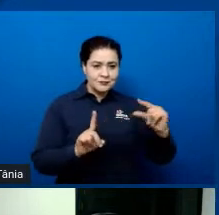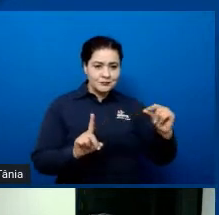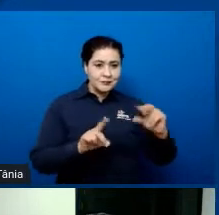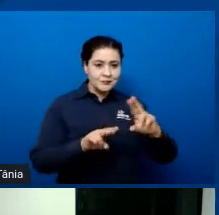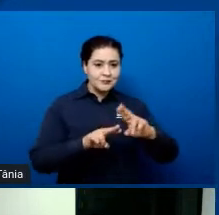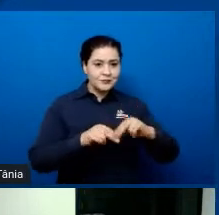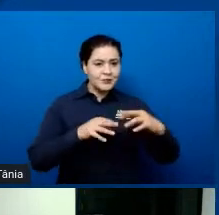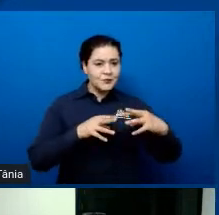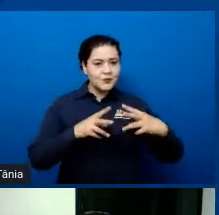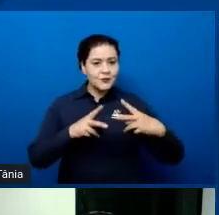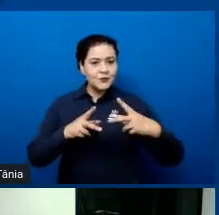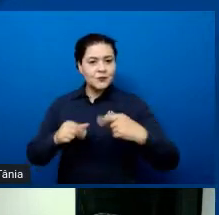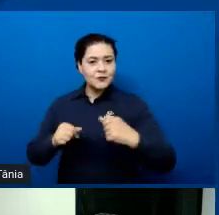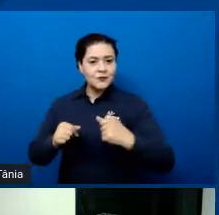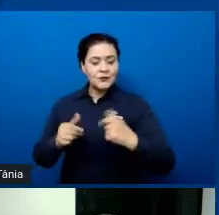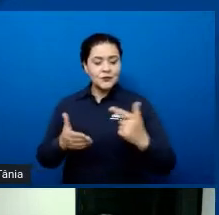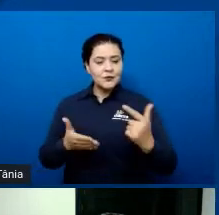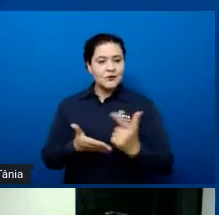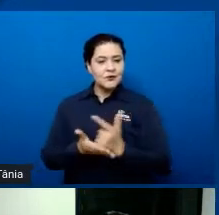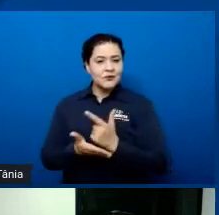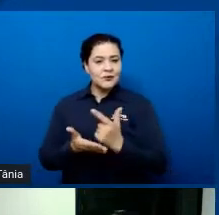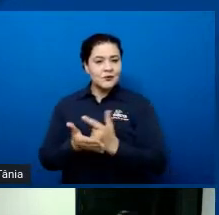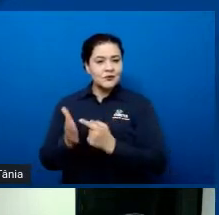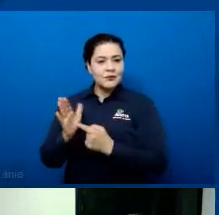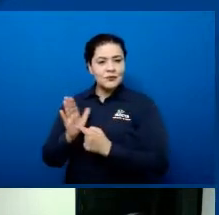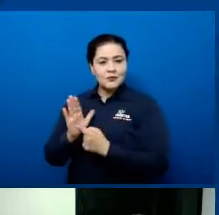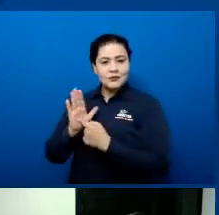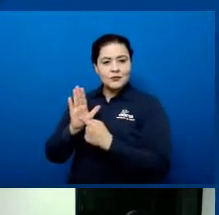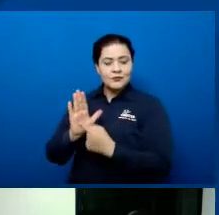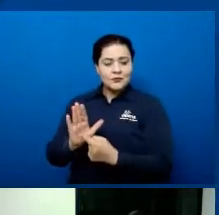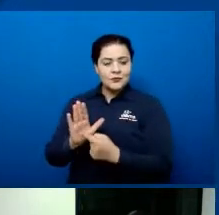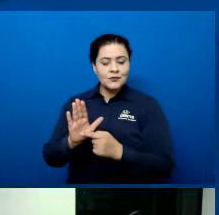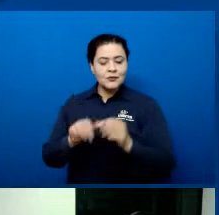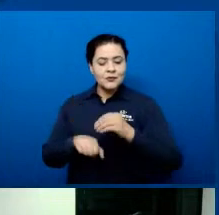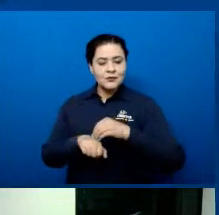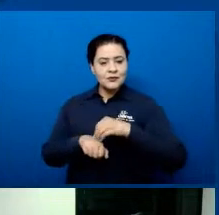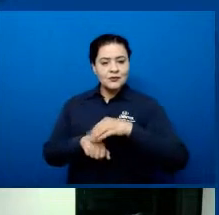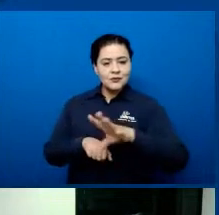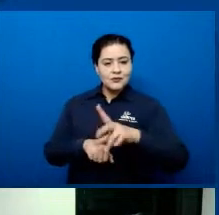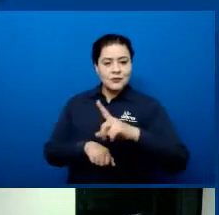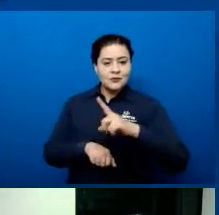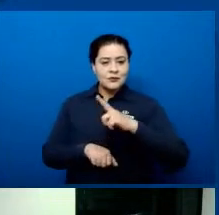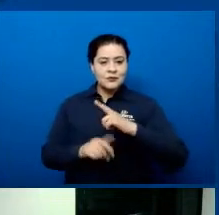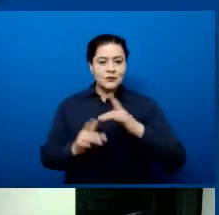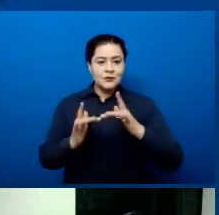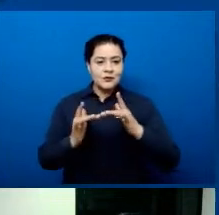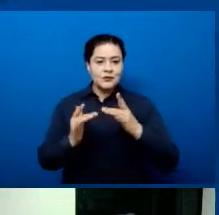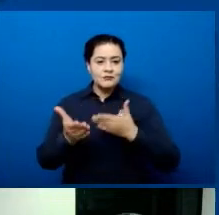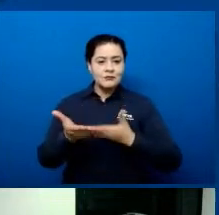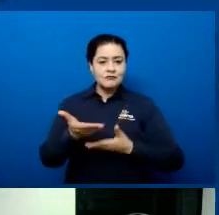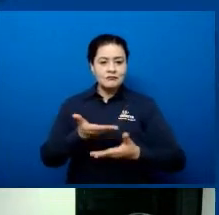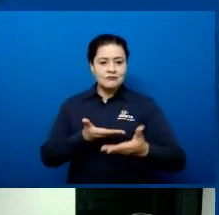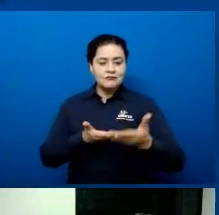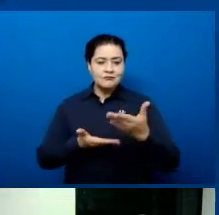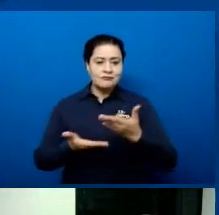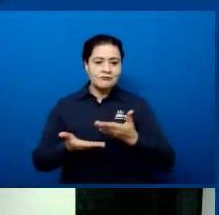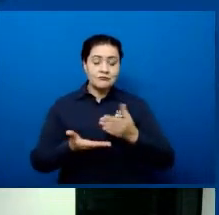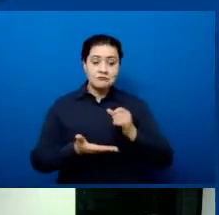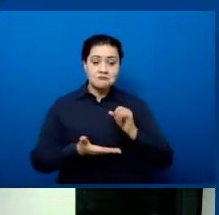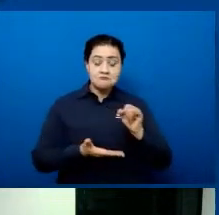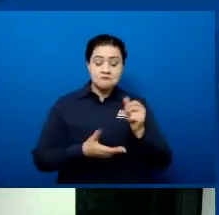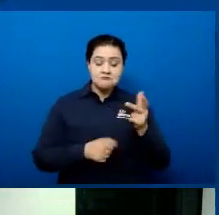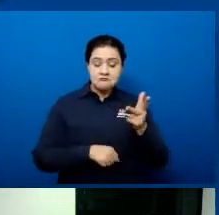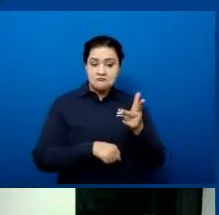livro, a gente produz pistas para indicar para o aluno que ali existe uma interação, seja ela de